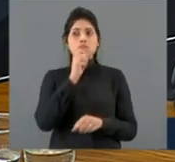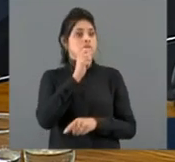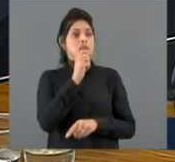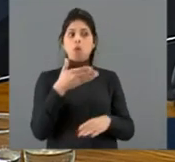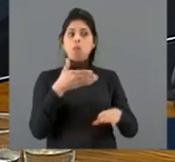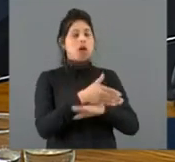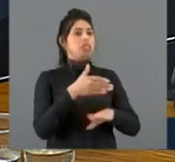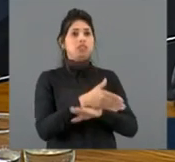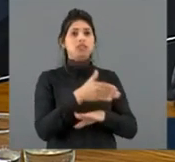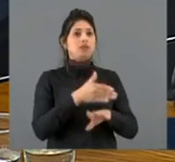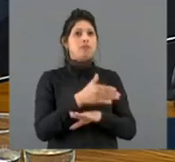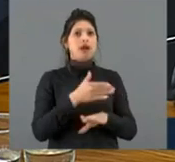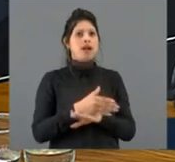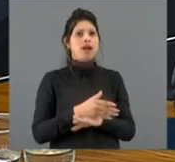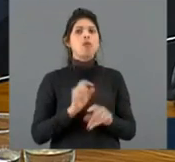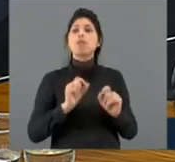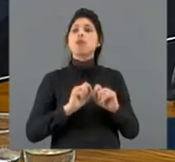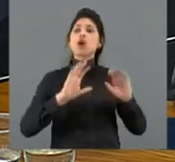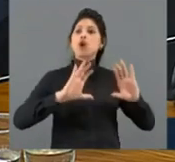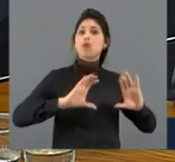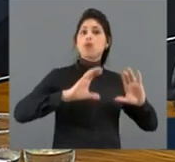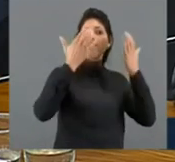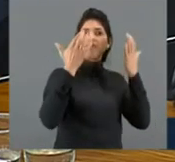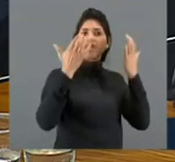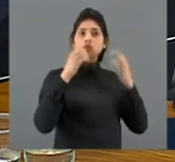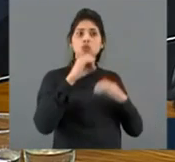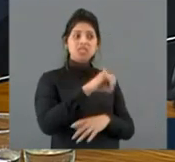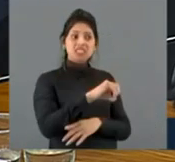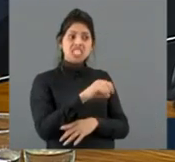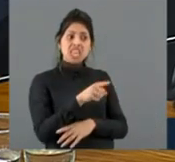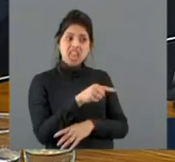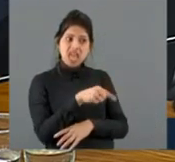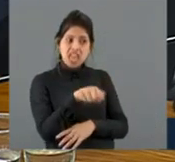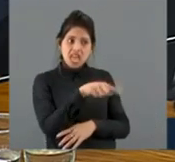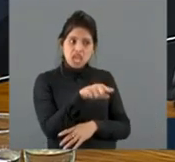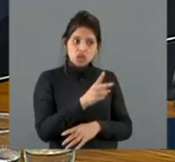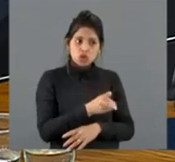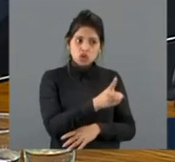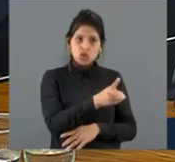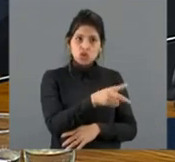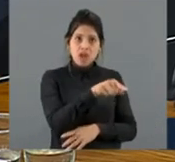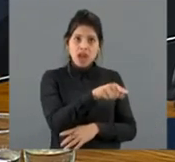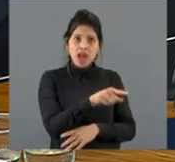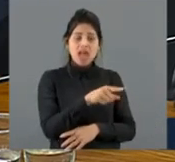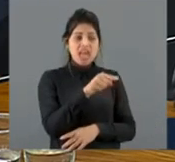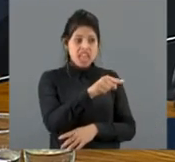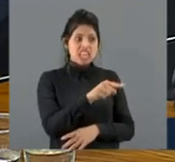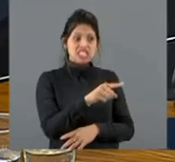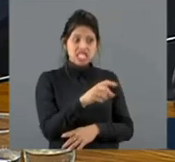participarem mais do evento, porque se ali continuassem, seguramente seriam